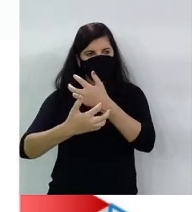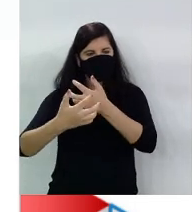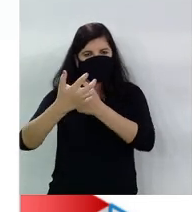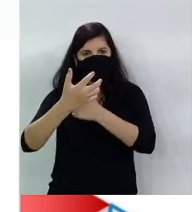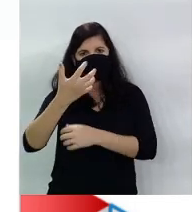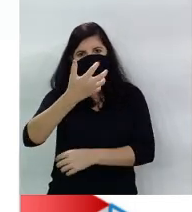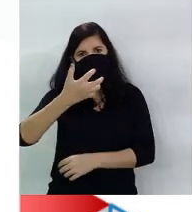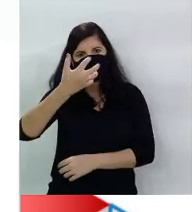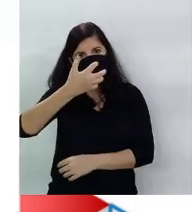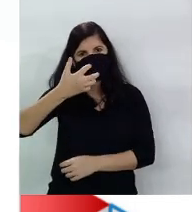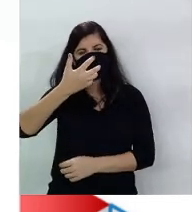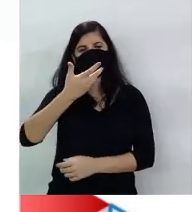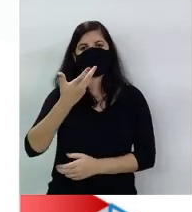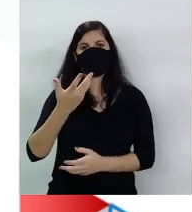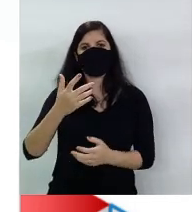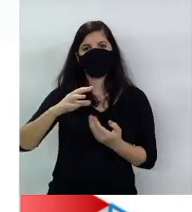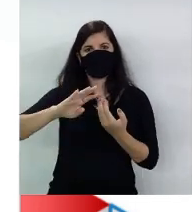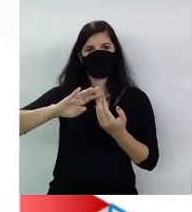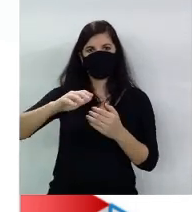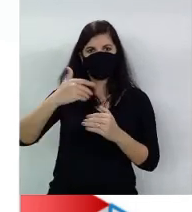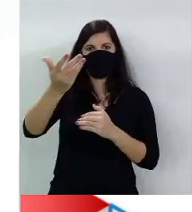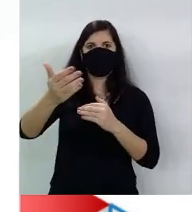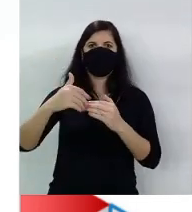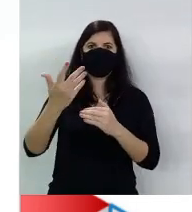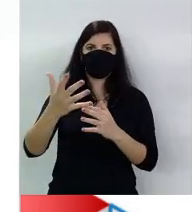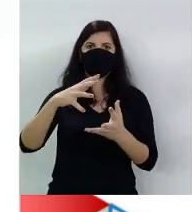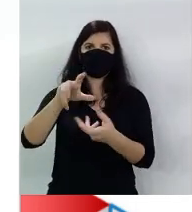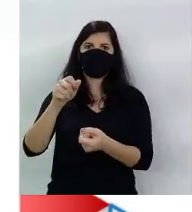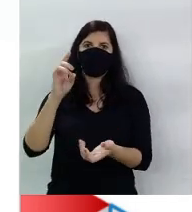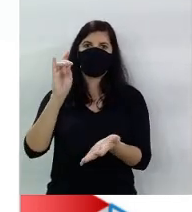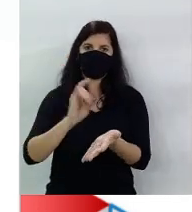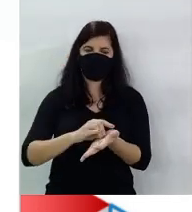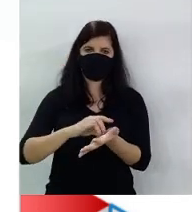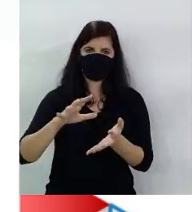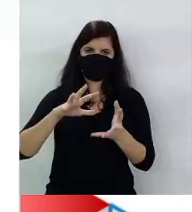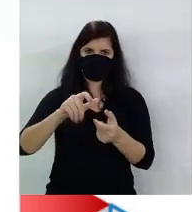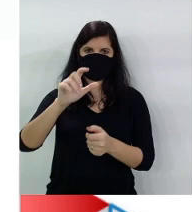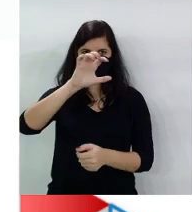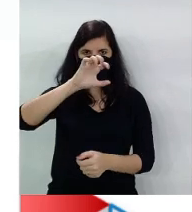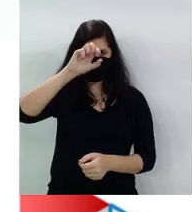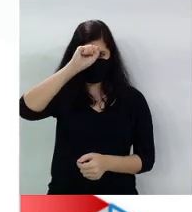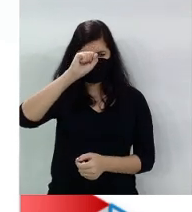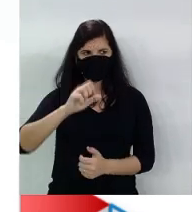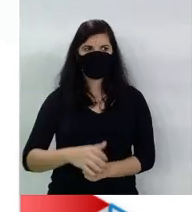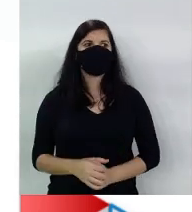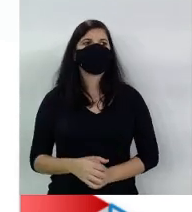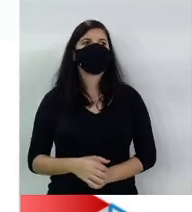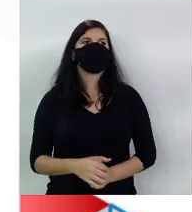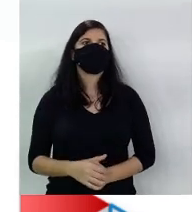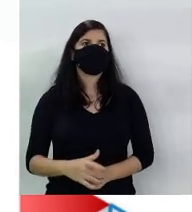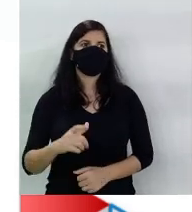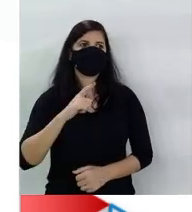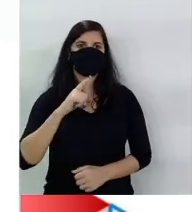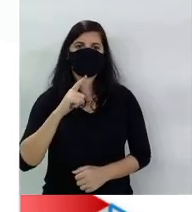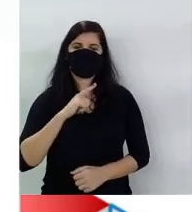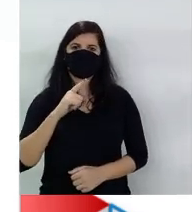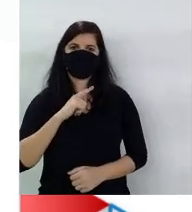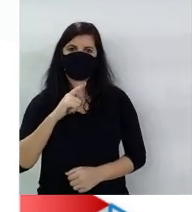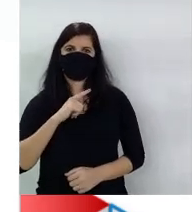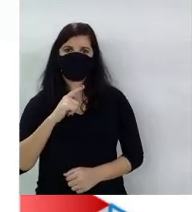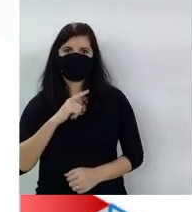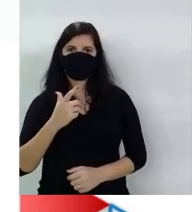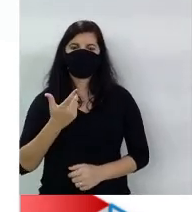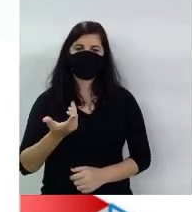mundo fora do mundo real que nós temos, o mundo espiritual. E eu aqui ainda trago para vocês,